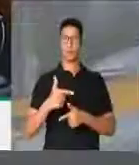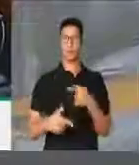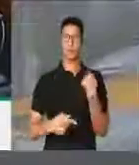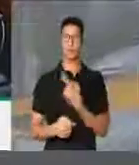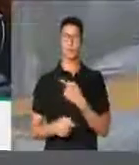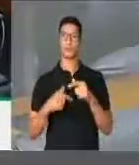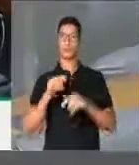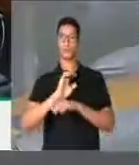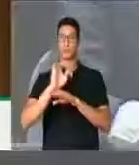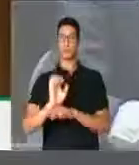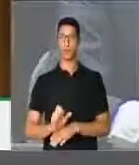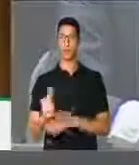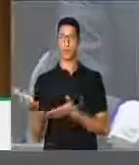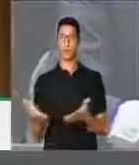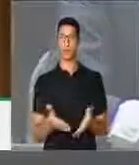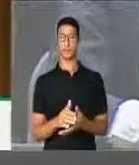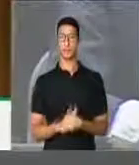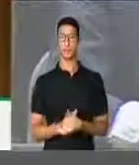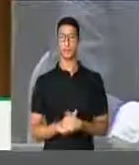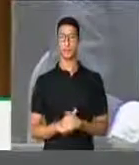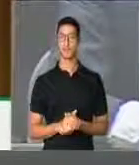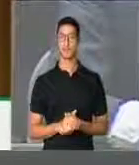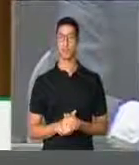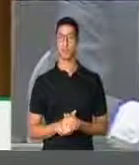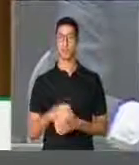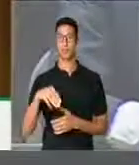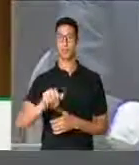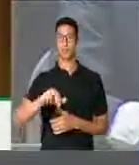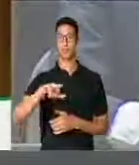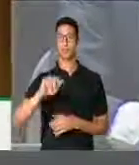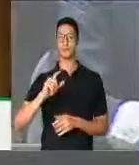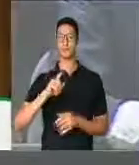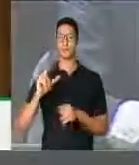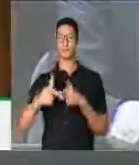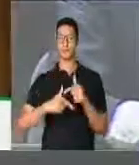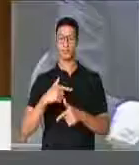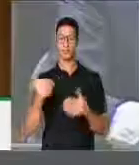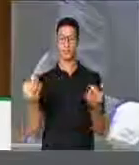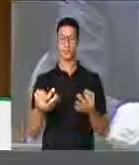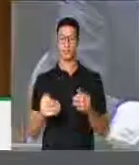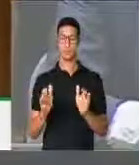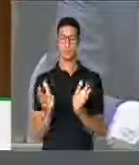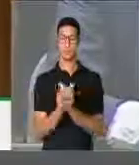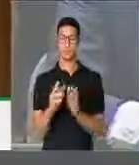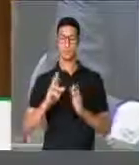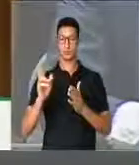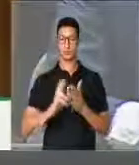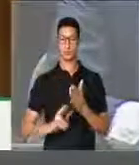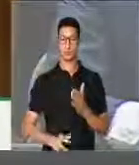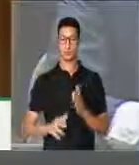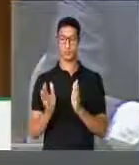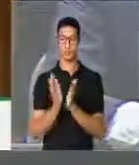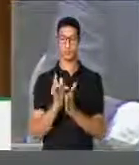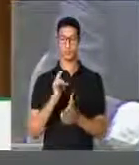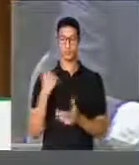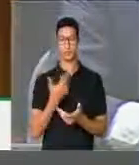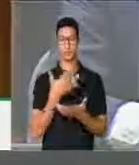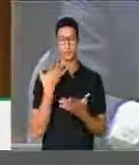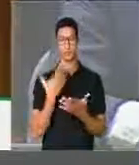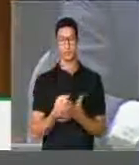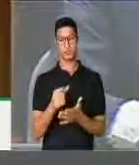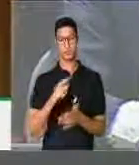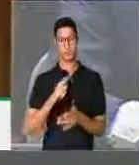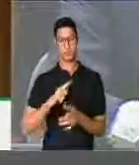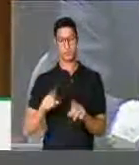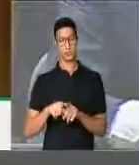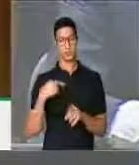do nosso estado de Rondônia. Com a palavra, deputada Maria Helena, que fez um excelente trabalho à frente dessa relatoria, tem o nosso